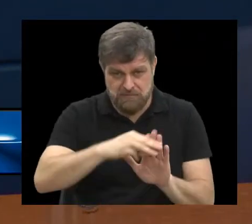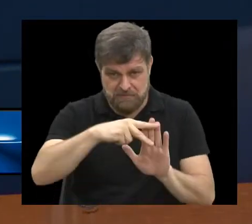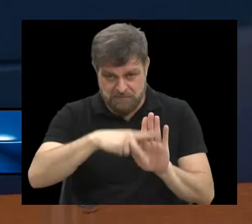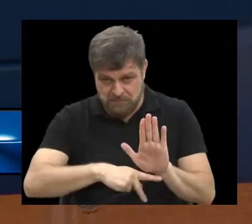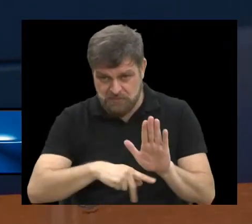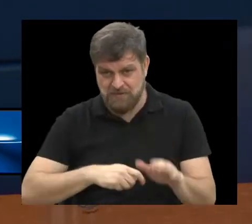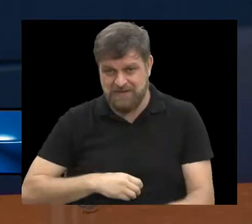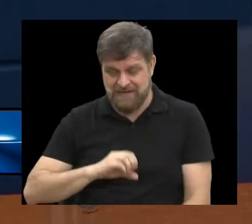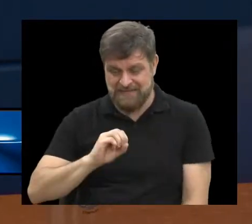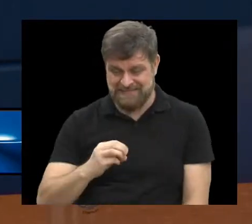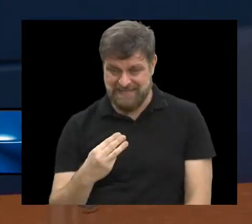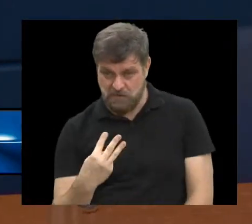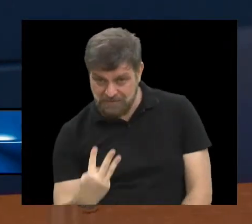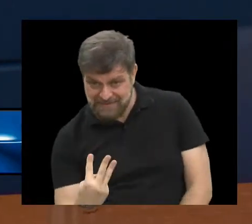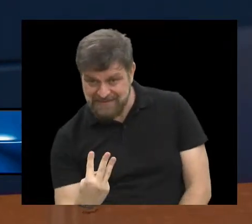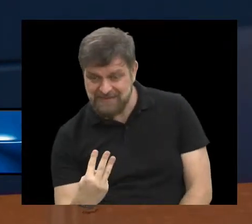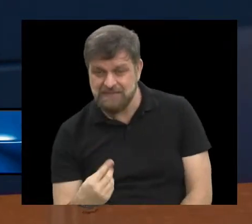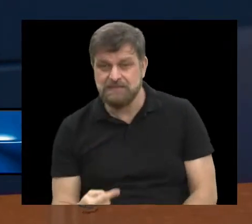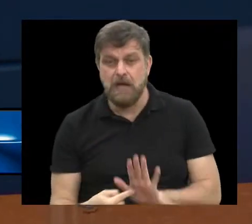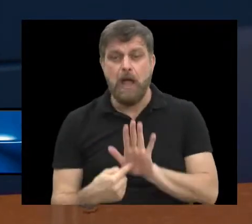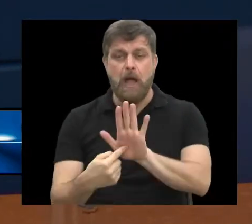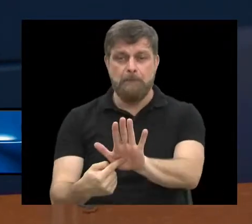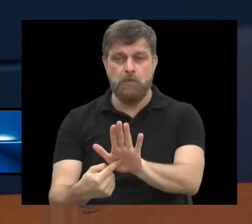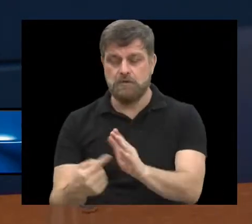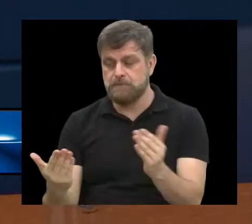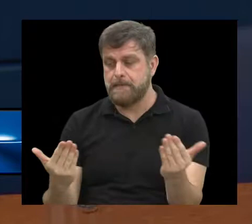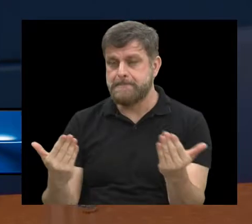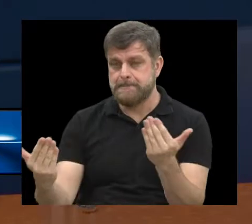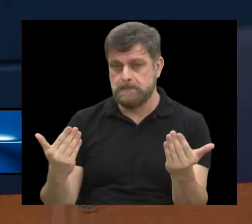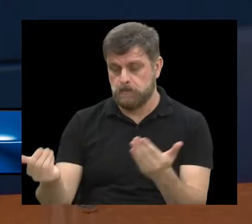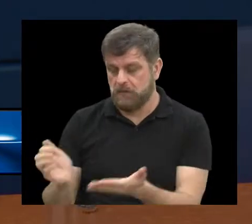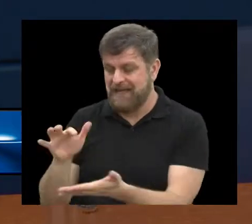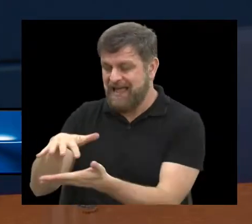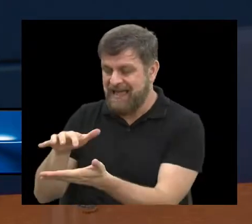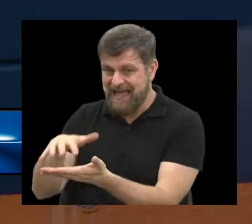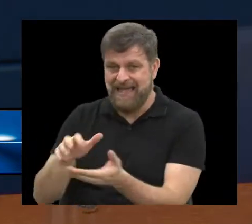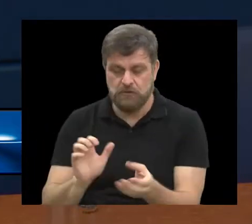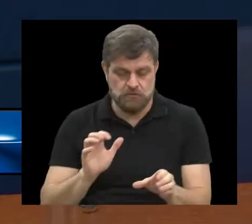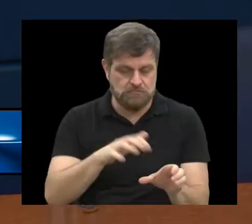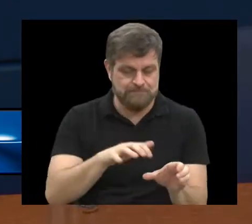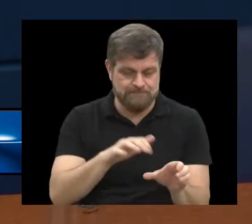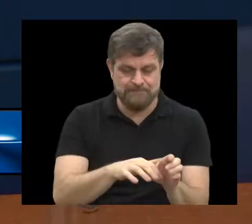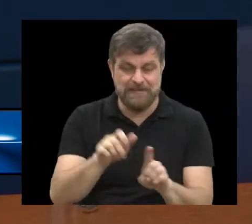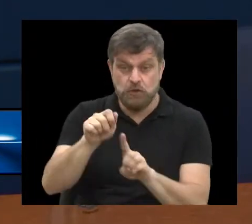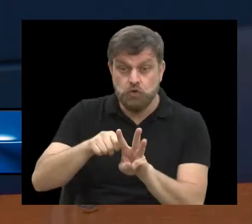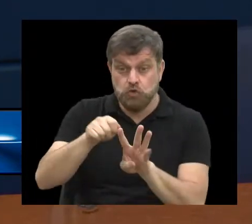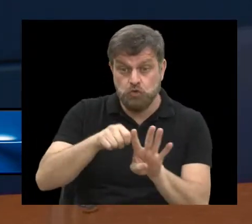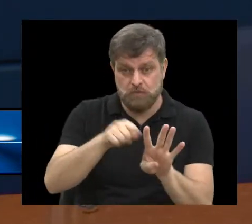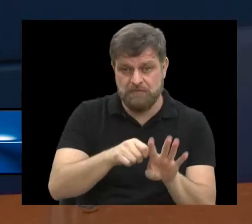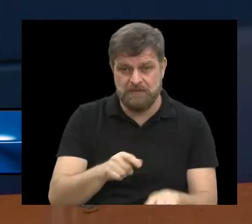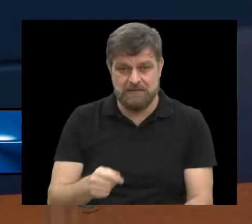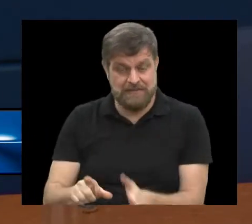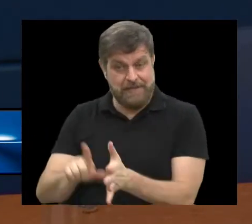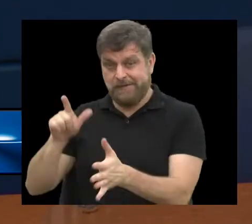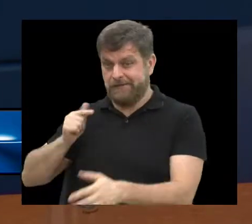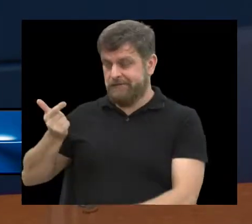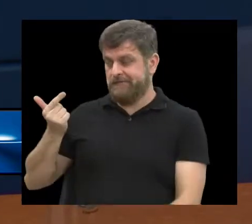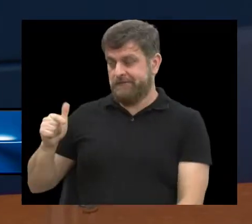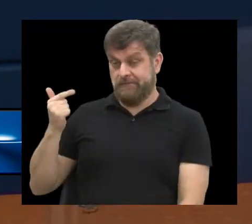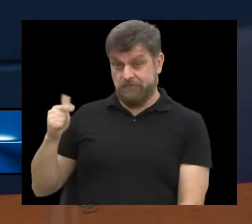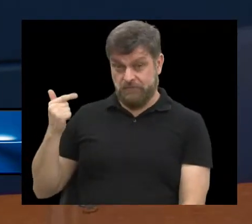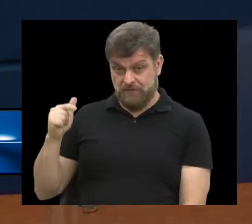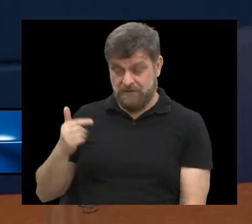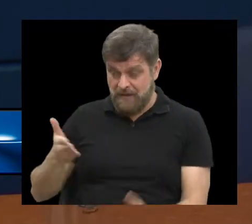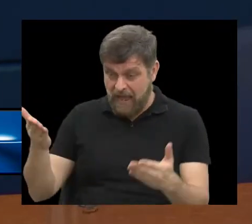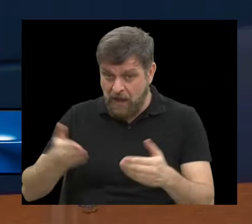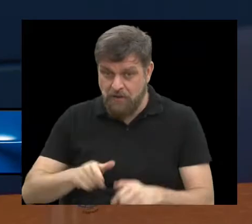03, ela trouxe que o cruzamento de dados ele deve ser mensal. Tá? Isso não ocorria antes, tá? Então,